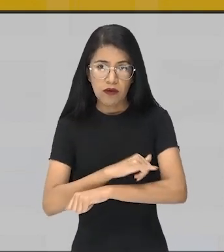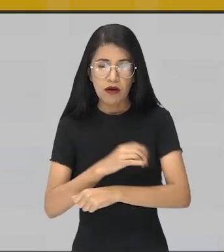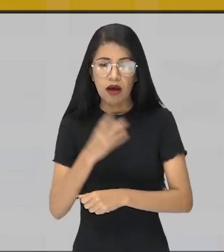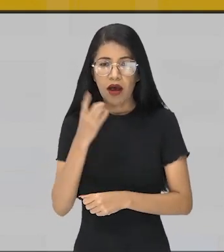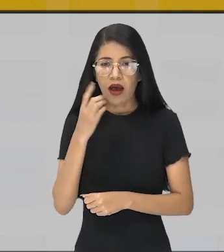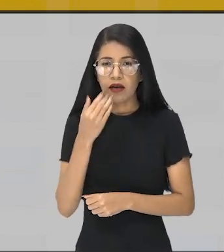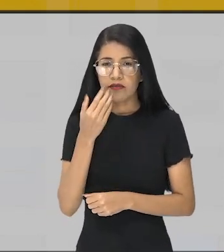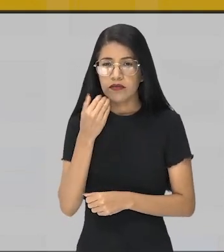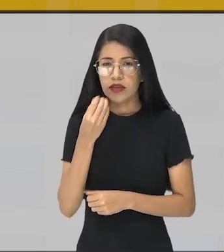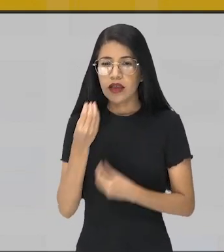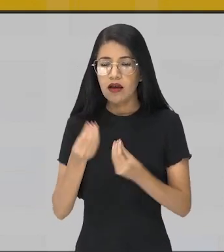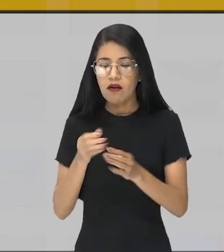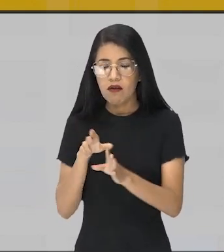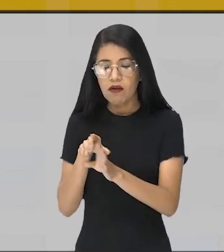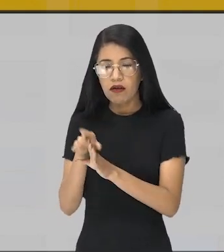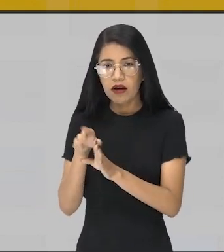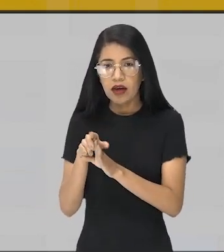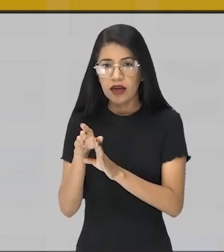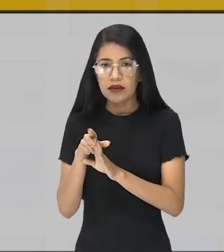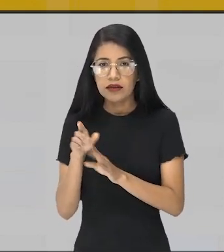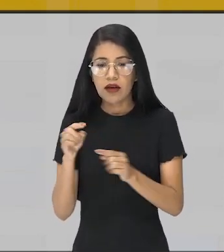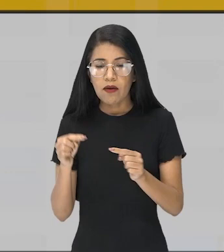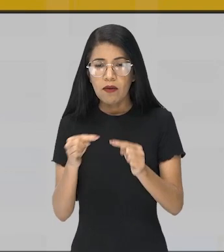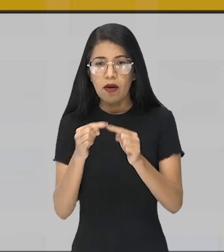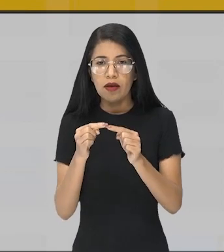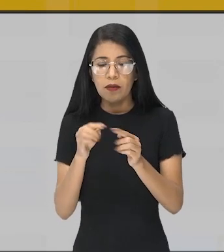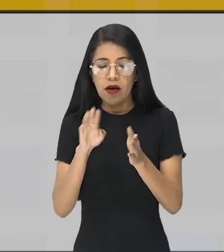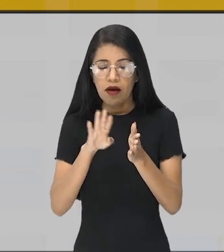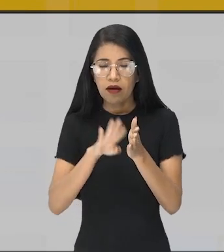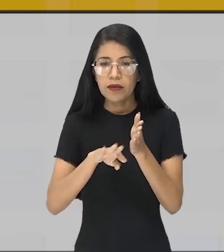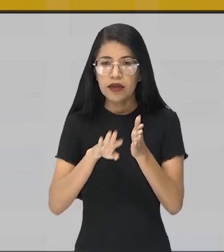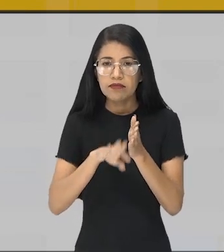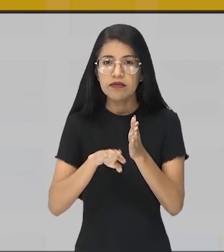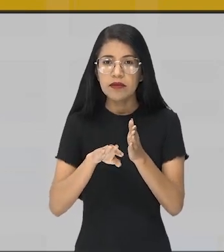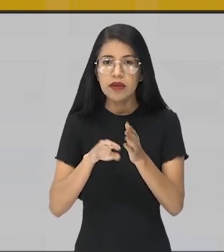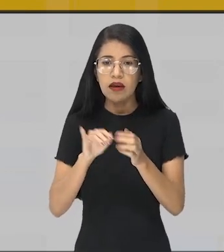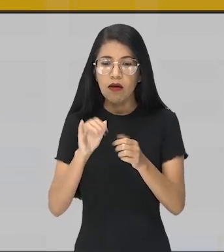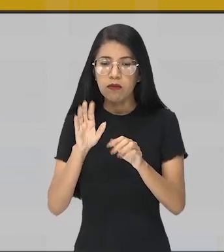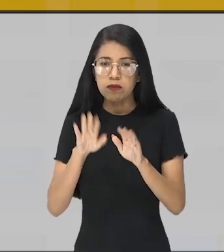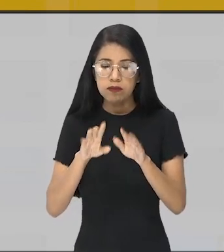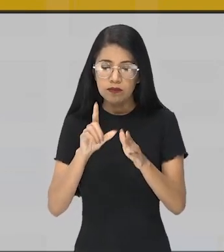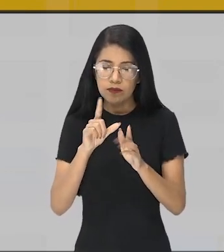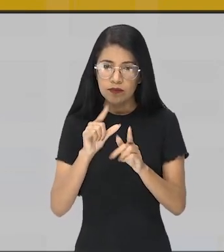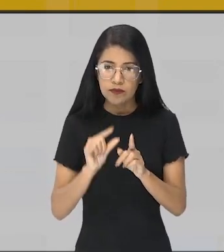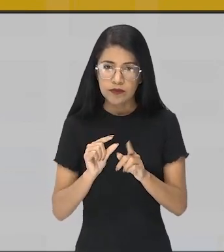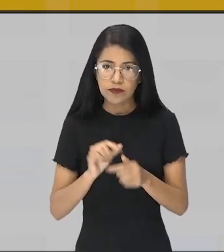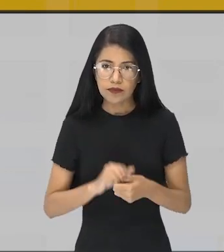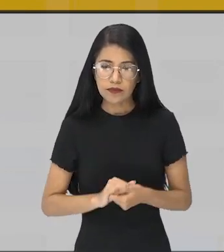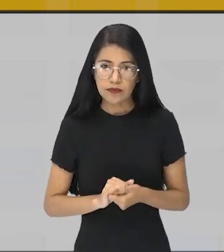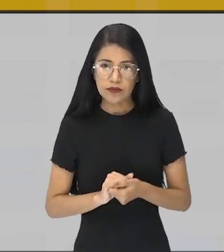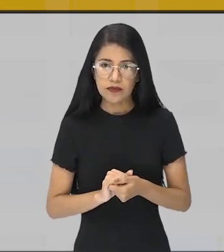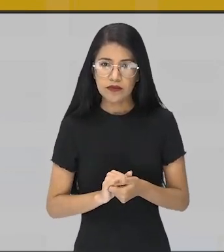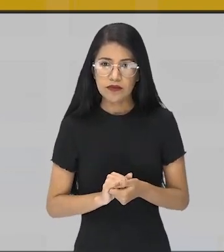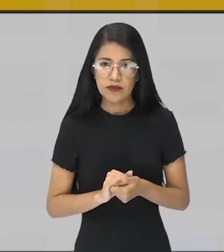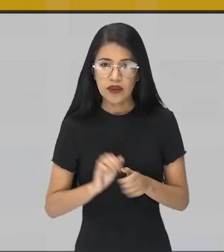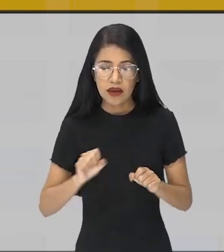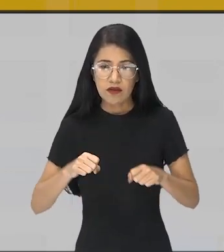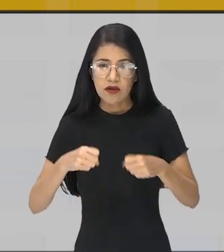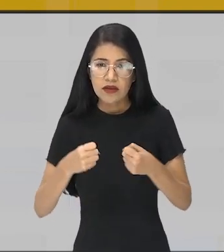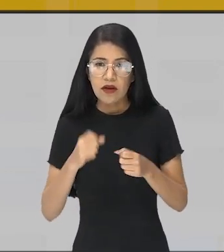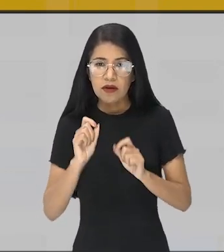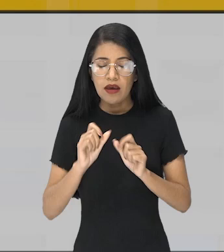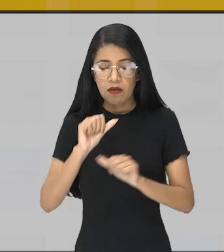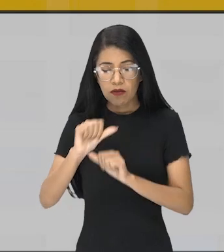ser orientada de modo que o paciente perca peso, devendo haver esforço no sentido de promover